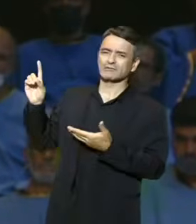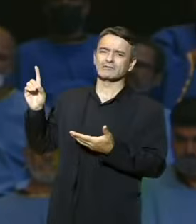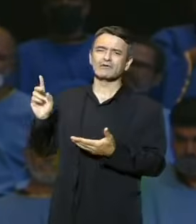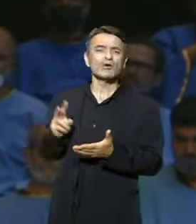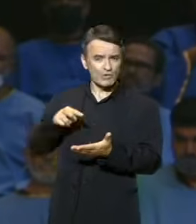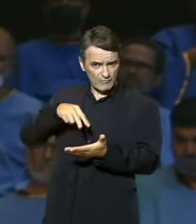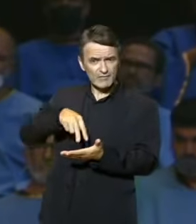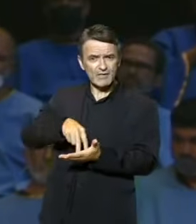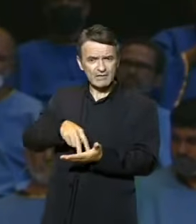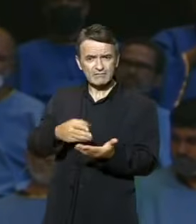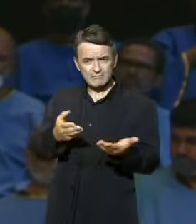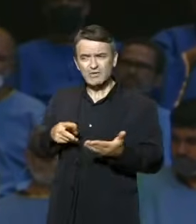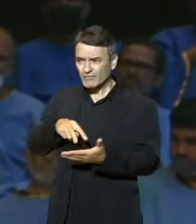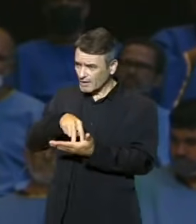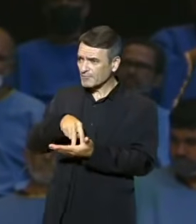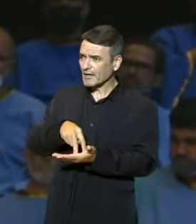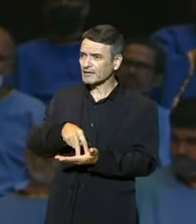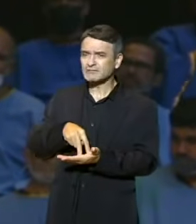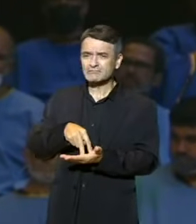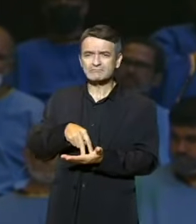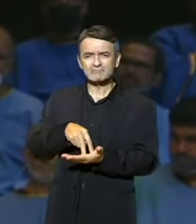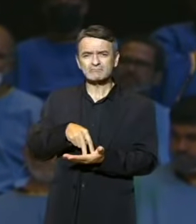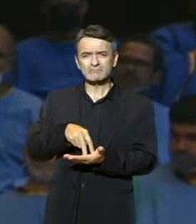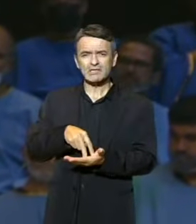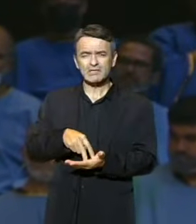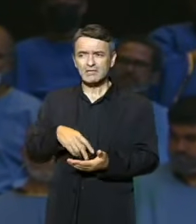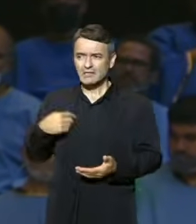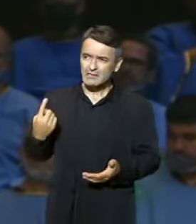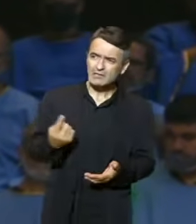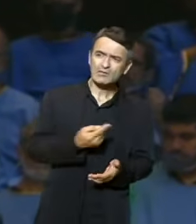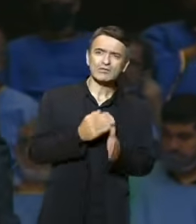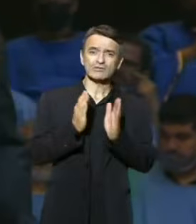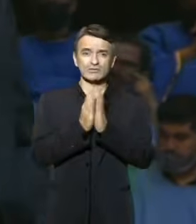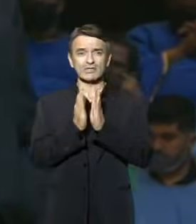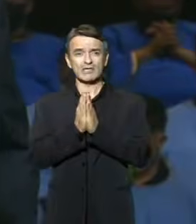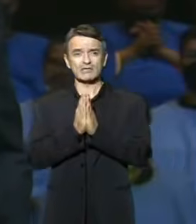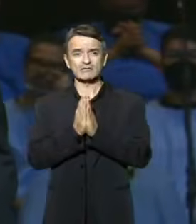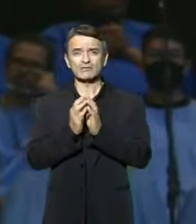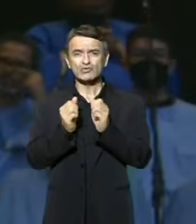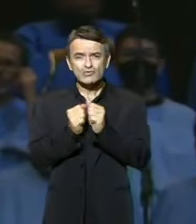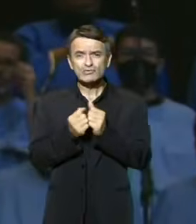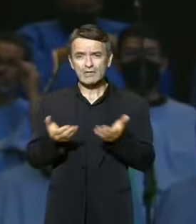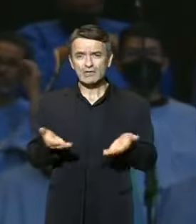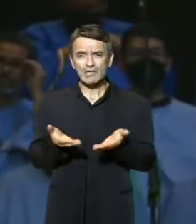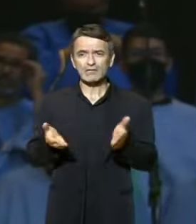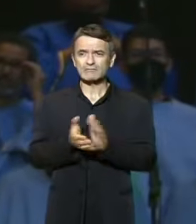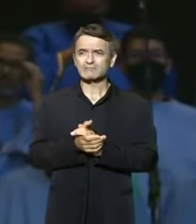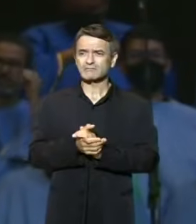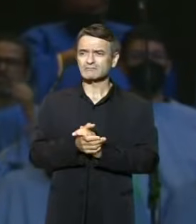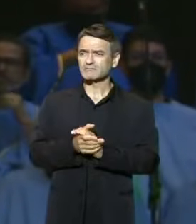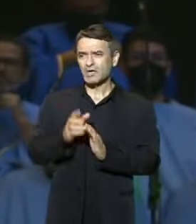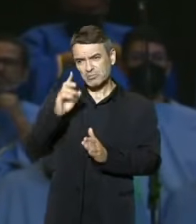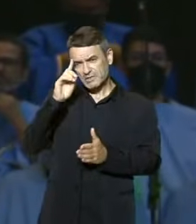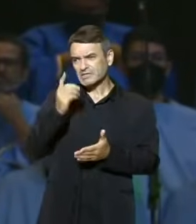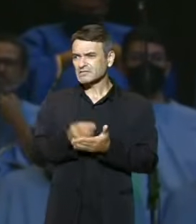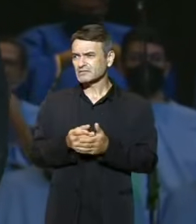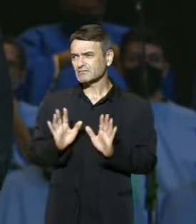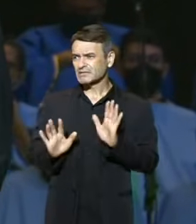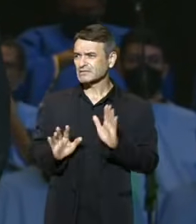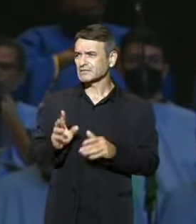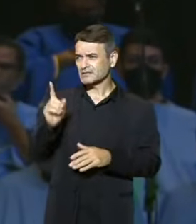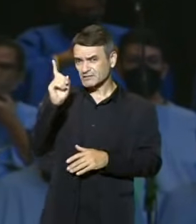convidar a ficar de pé no seu lugar, para que a gente possa orar junto. É uma decisão